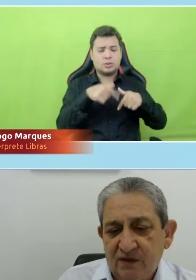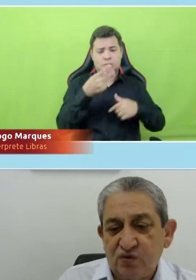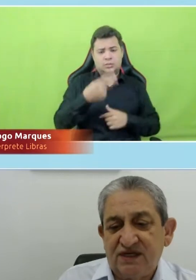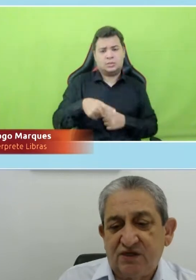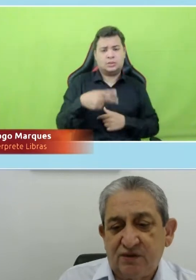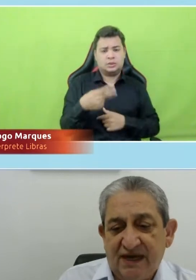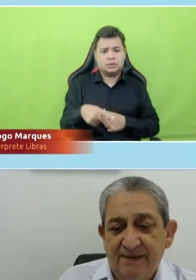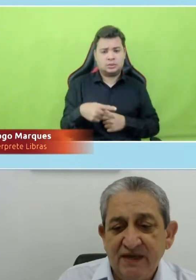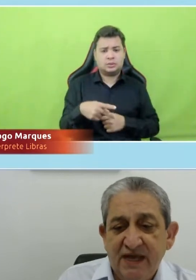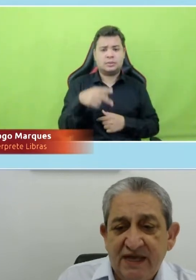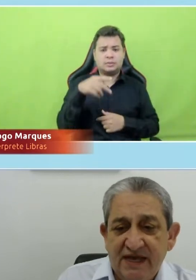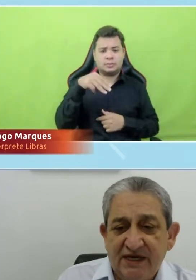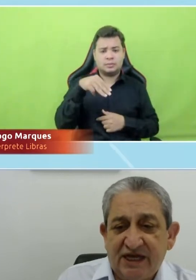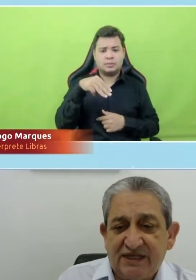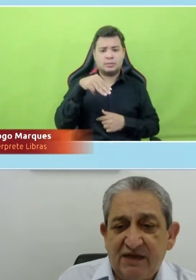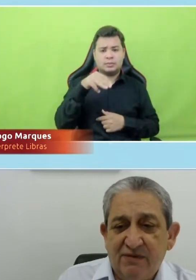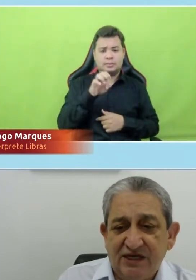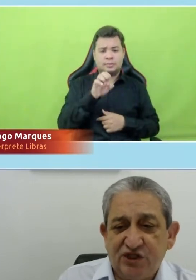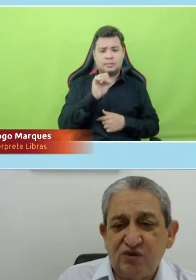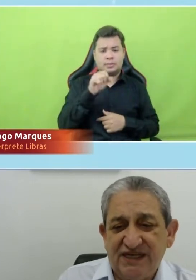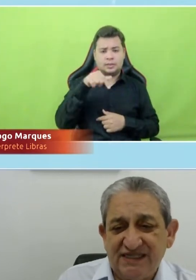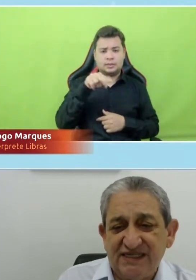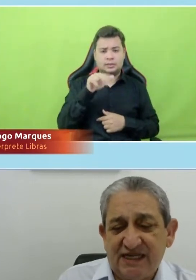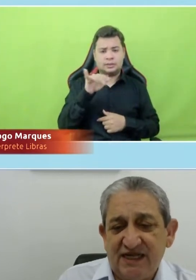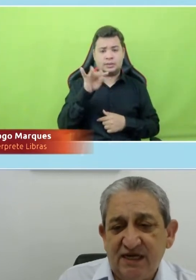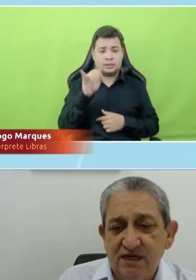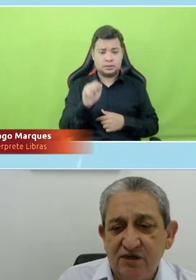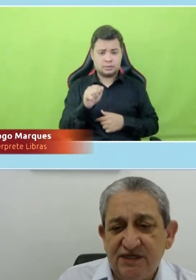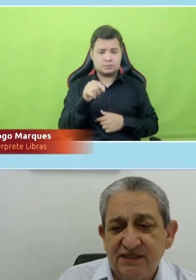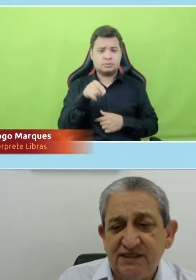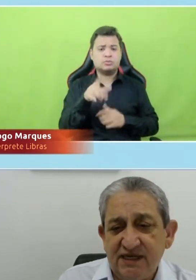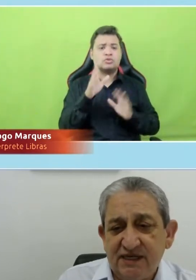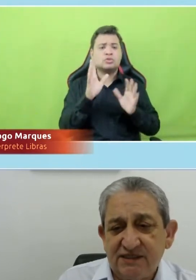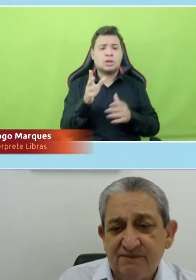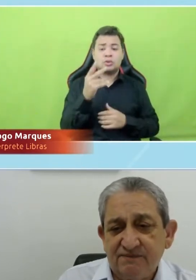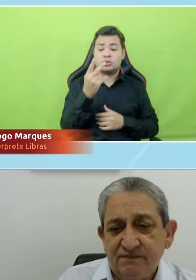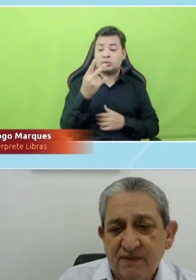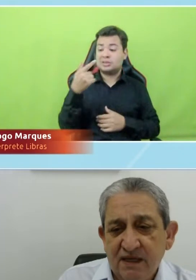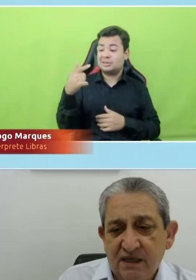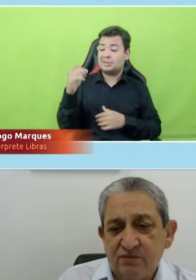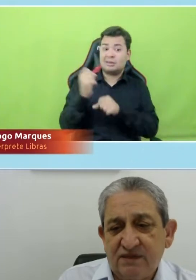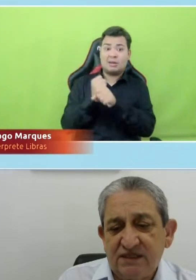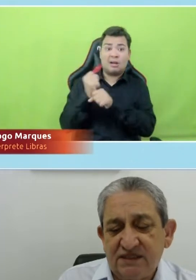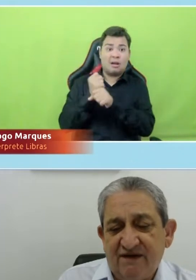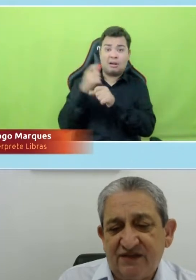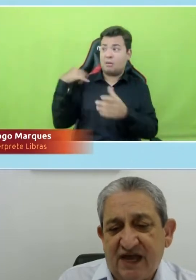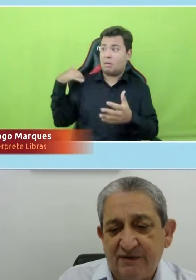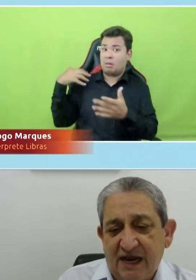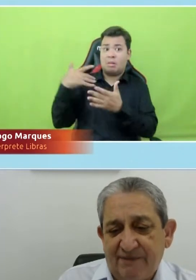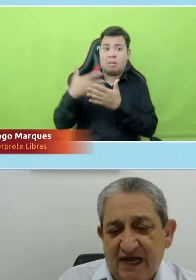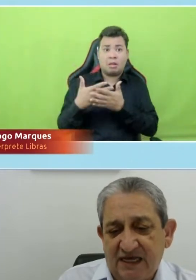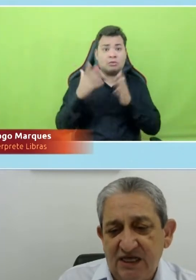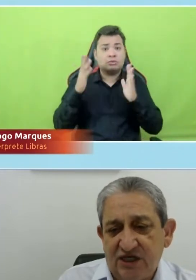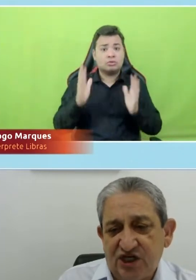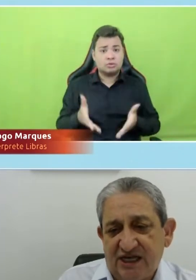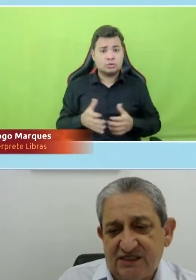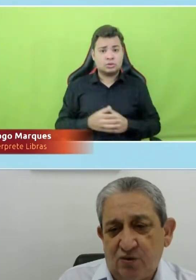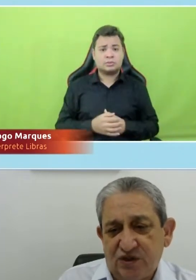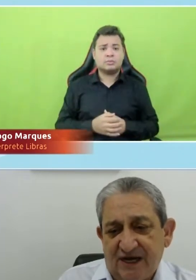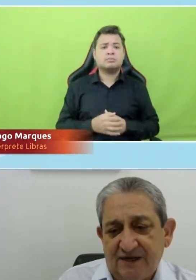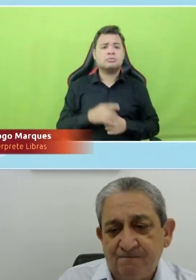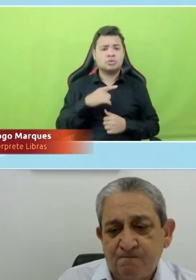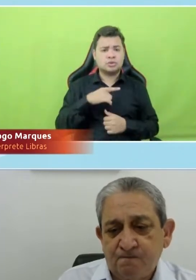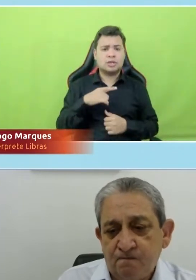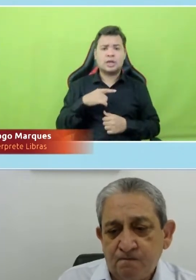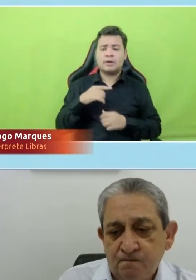do censo lá, ele já tem mais de 270 anos de existência. Então, ele deve estar aí lá pela 5ª geração já,